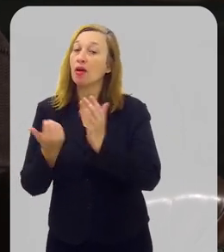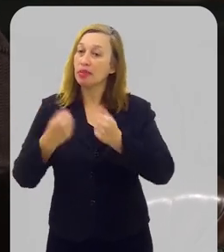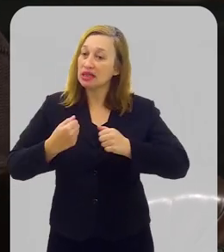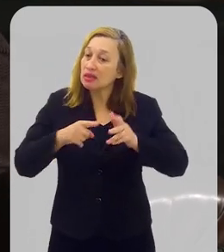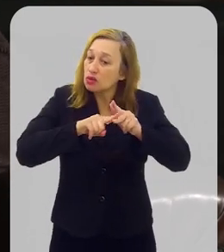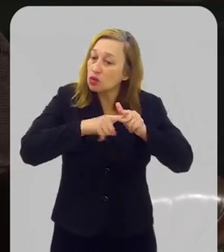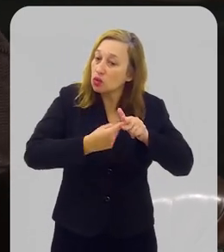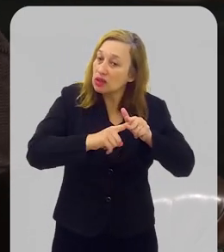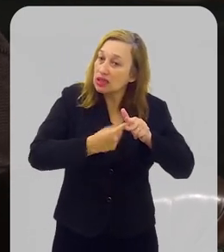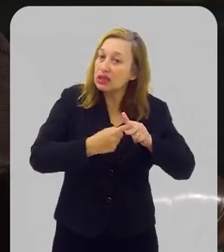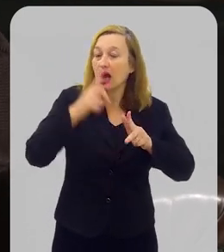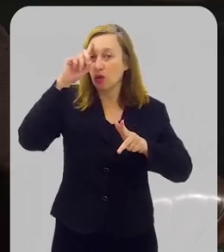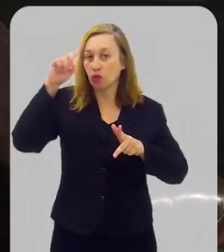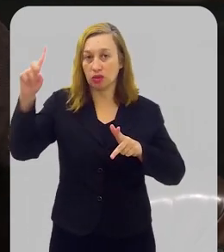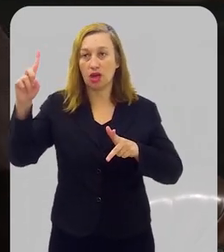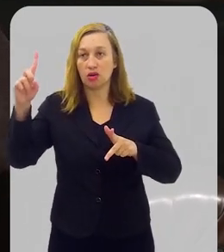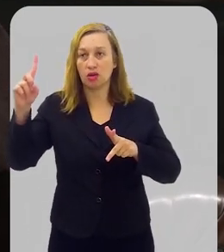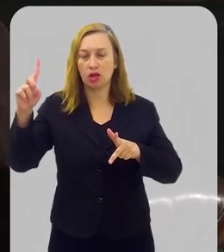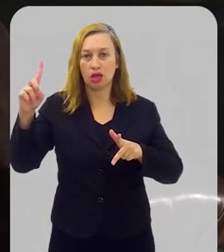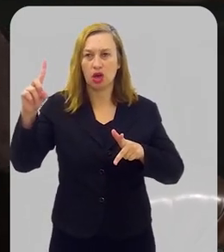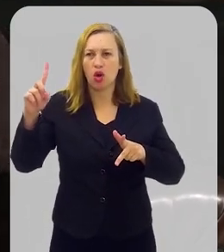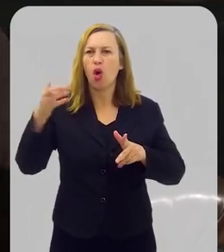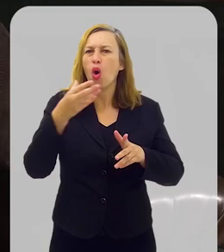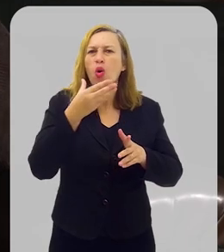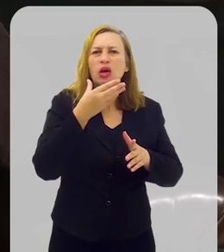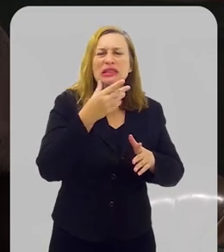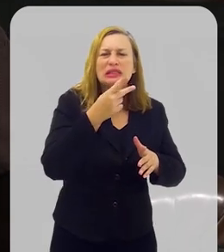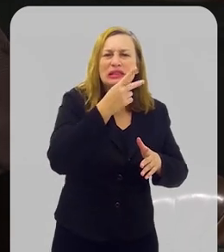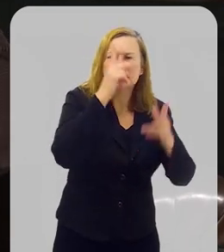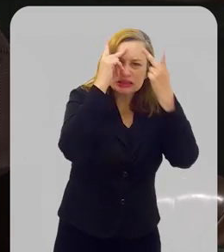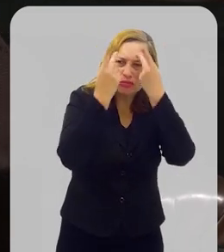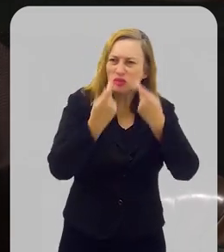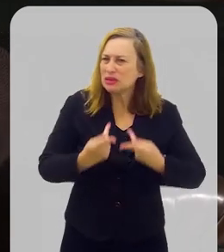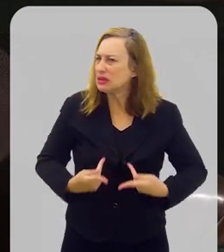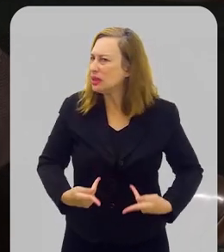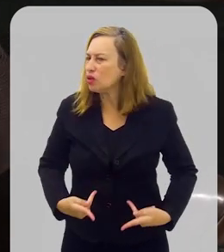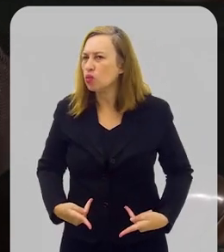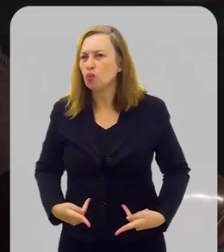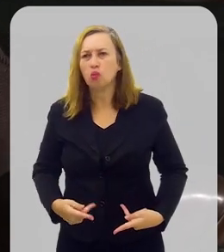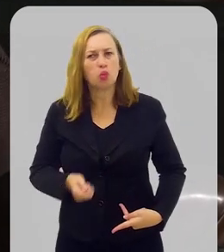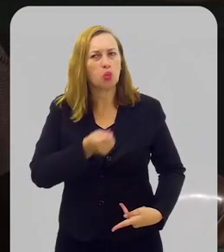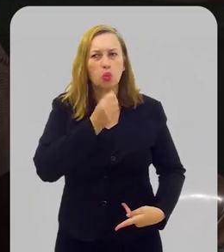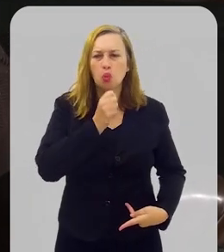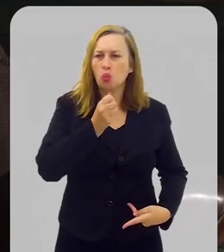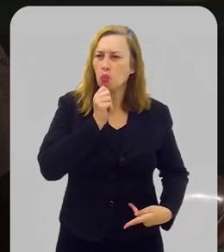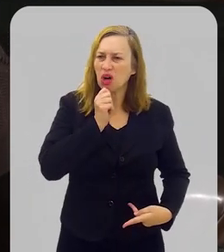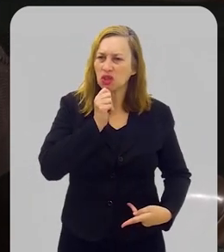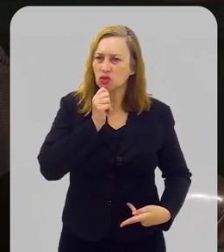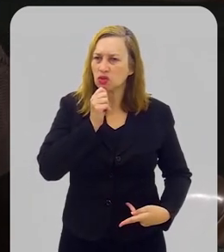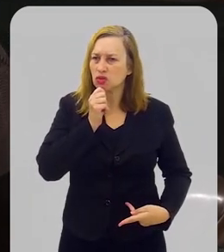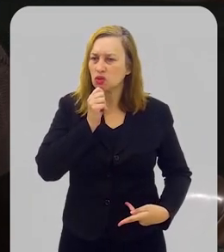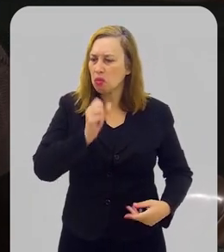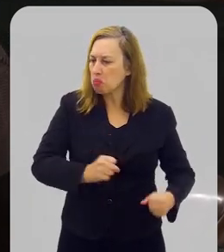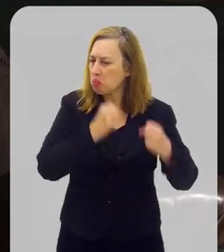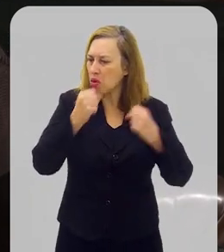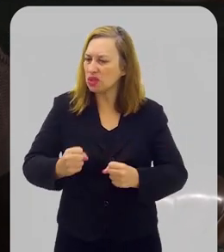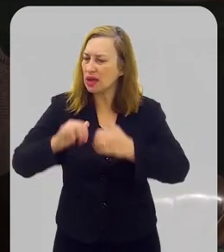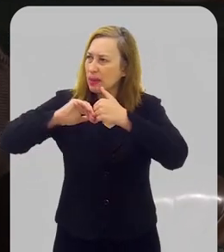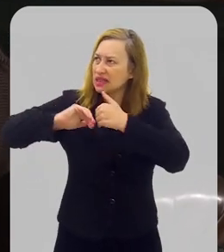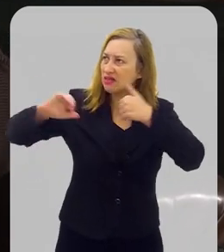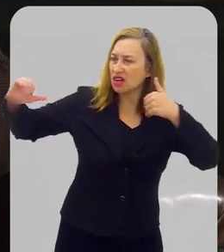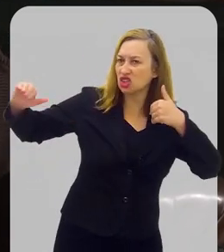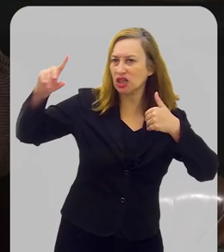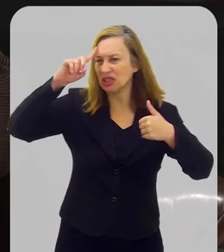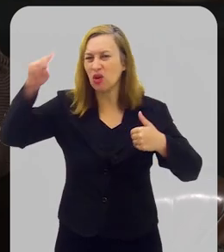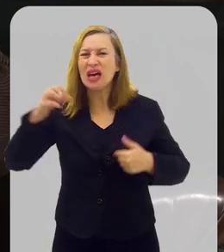reajustar com Deus homem nenhum sobre a Terra vale nos tirar da presença de Deus se